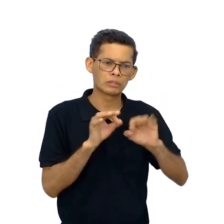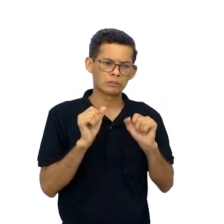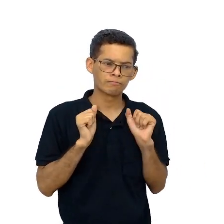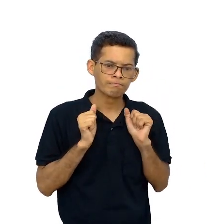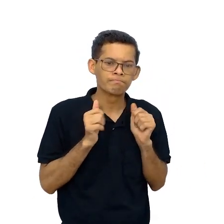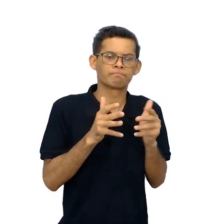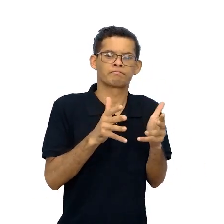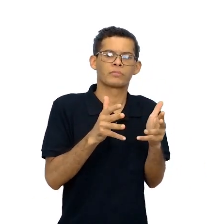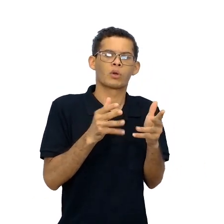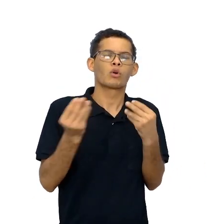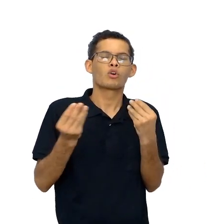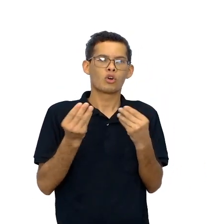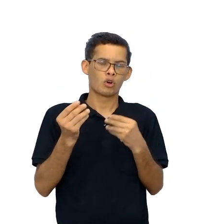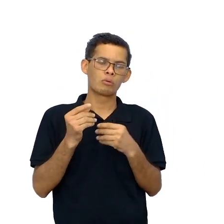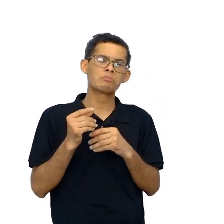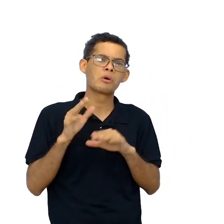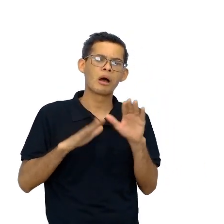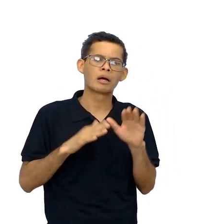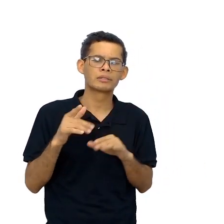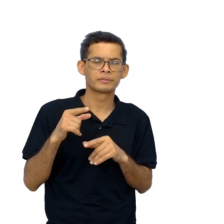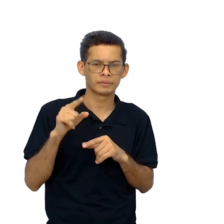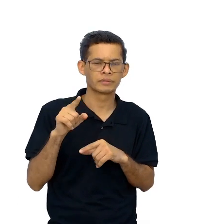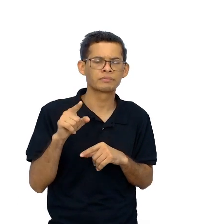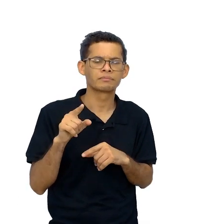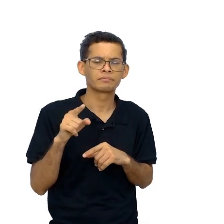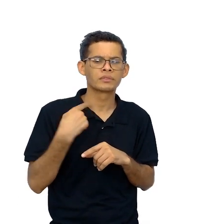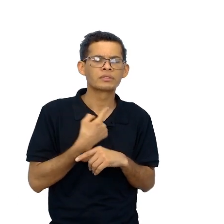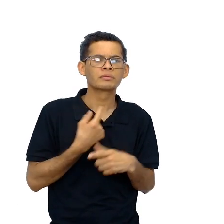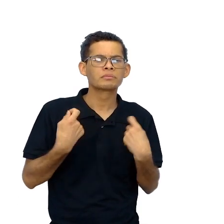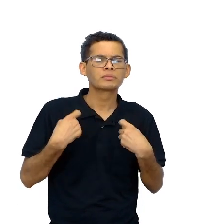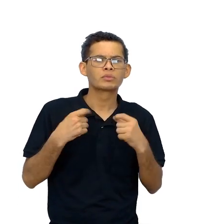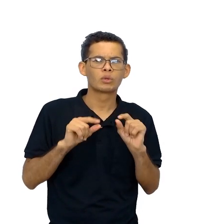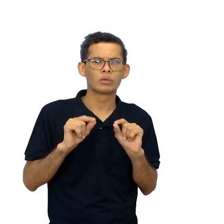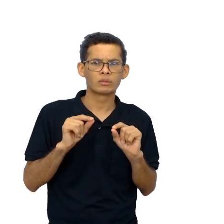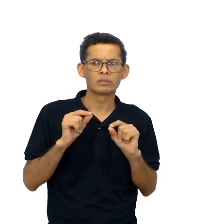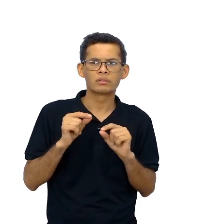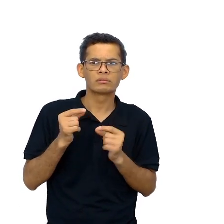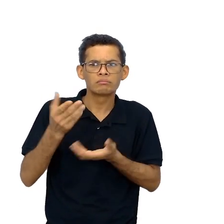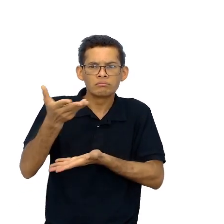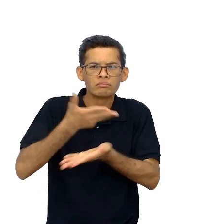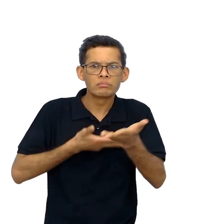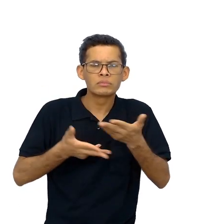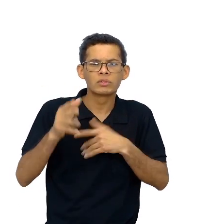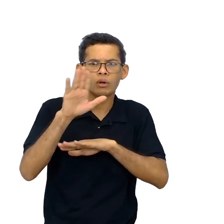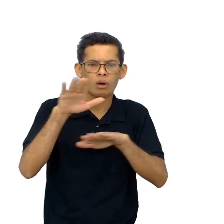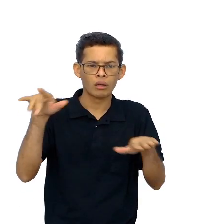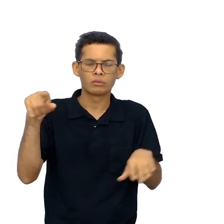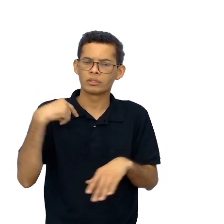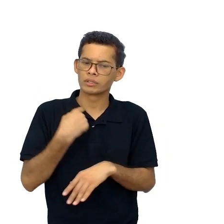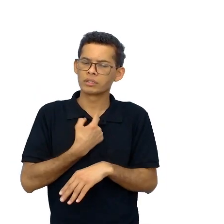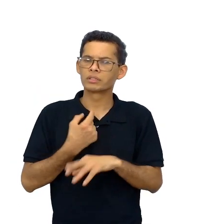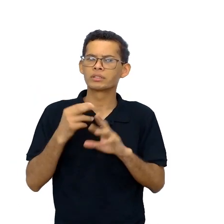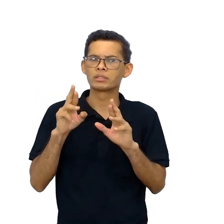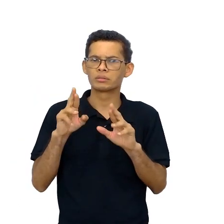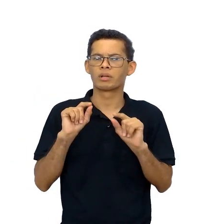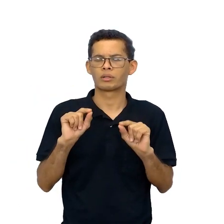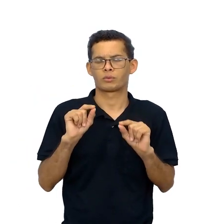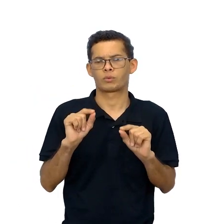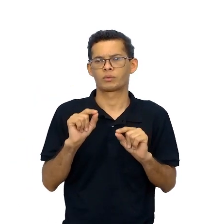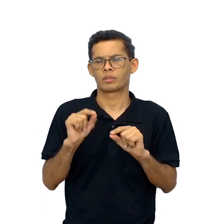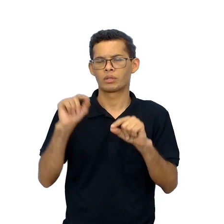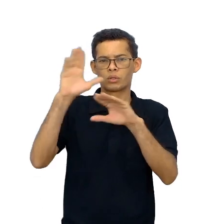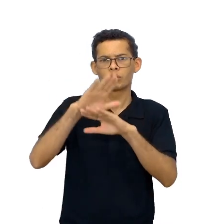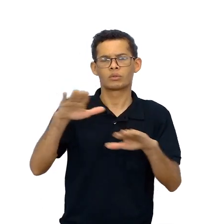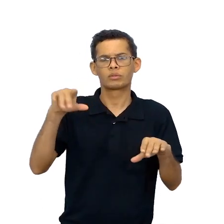ação, né? Vamos validar essas respostas junto com os estudantes. Aqui espera-se, né? Nós esperamos que os